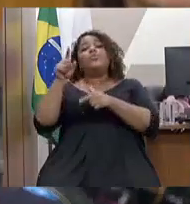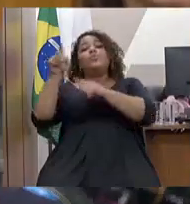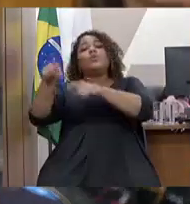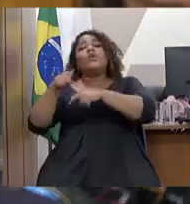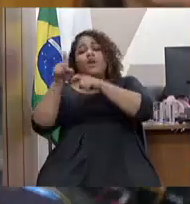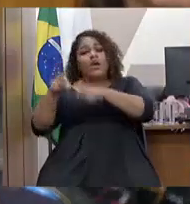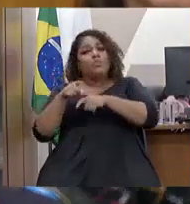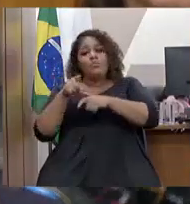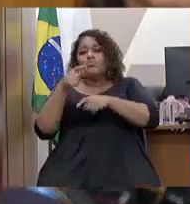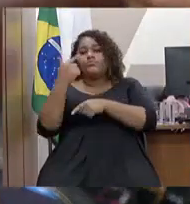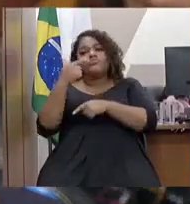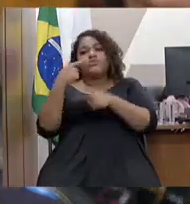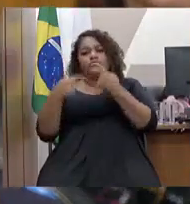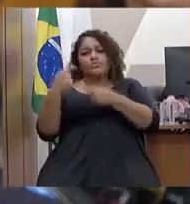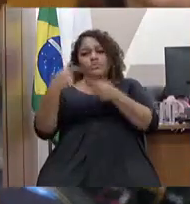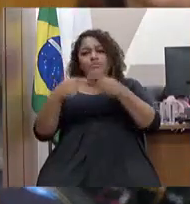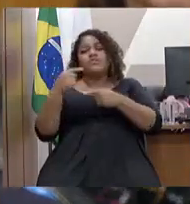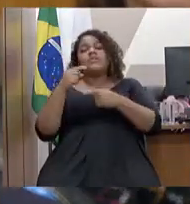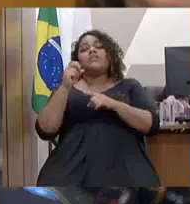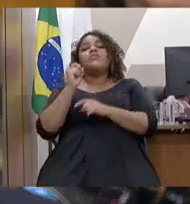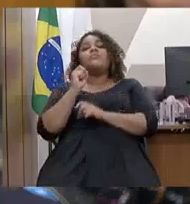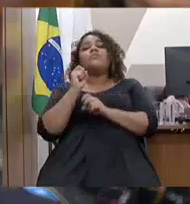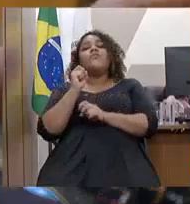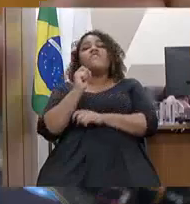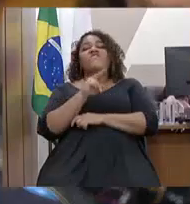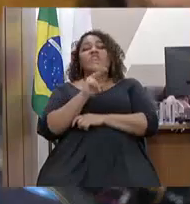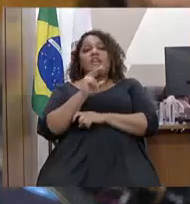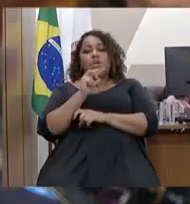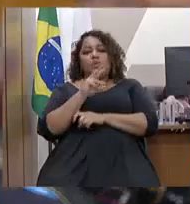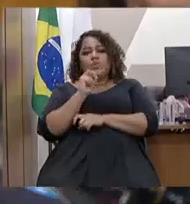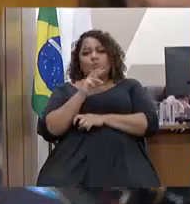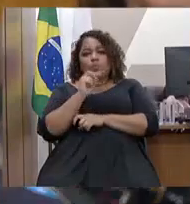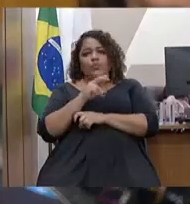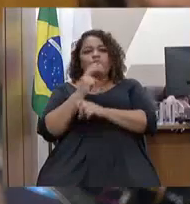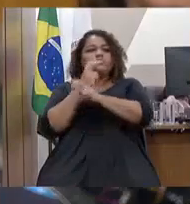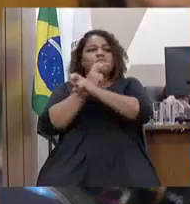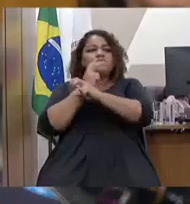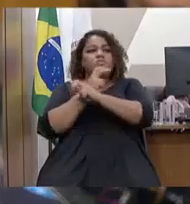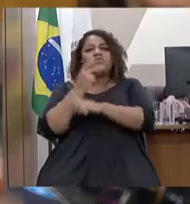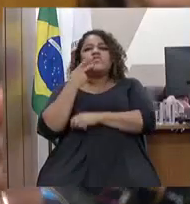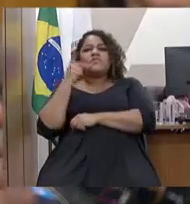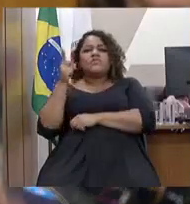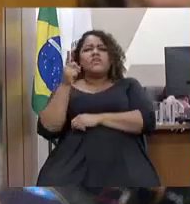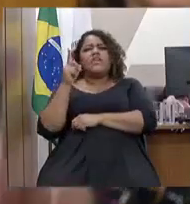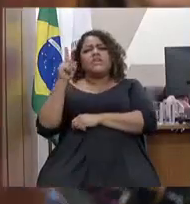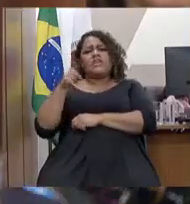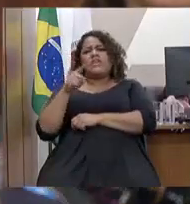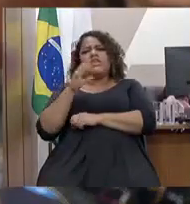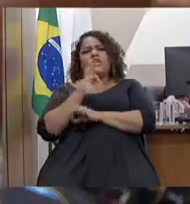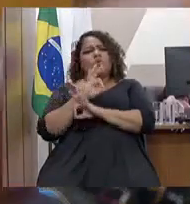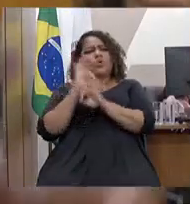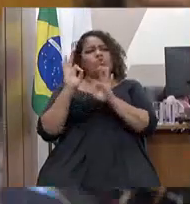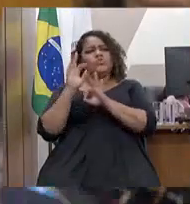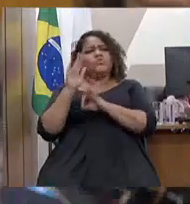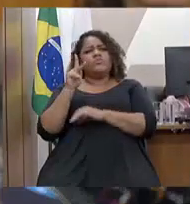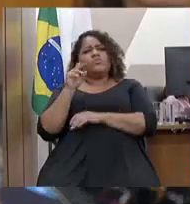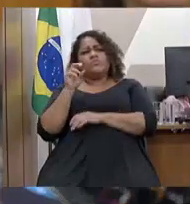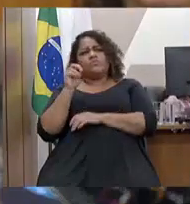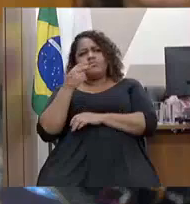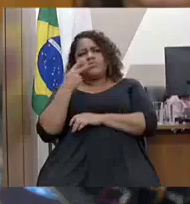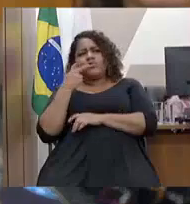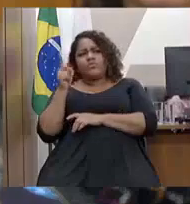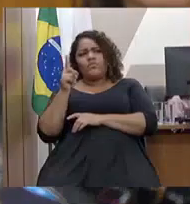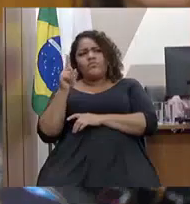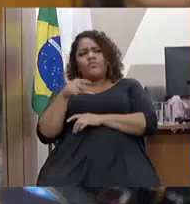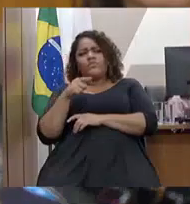nas costas praticadas por esse ar que diz que é pop mas é criminoso sustentável para uma bancada ruralista lá no Congresso é aqui na